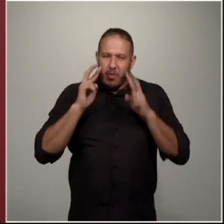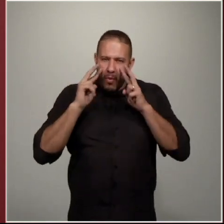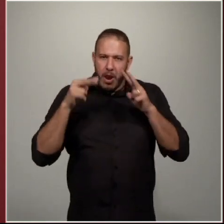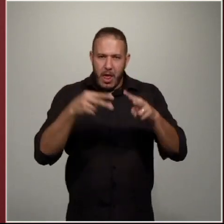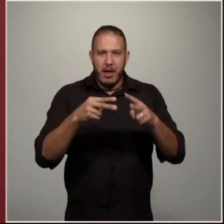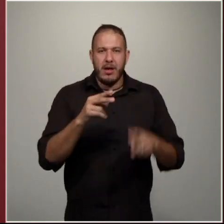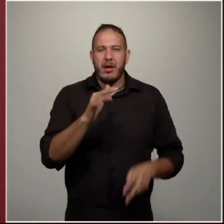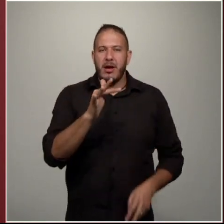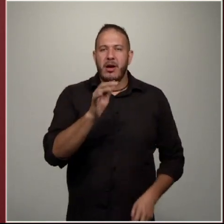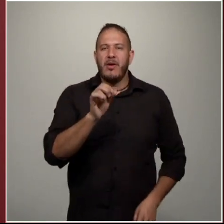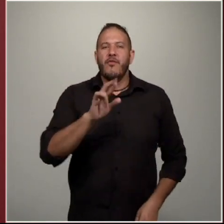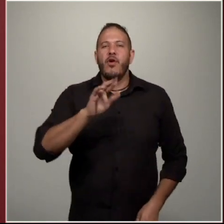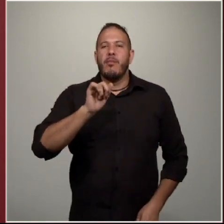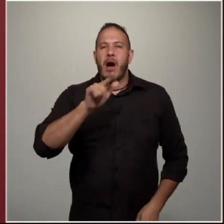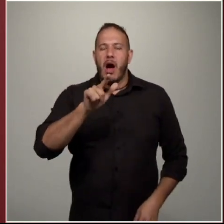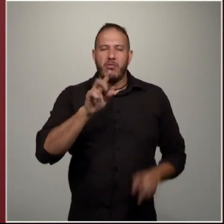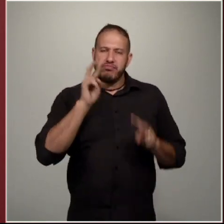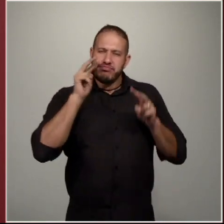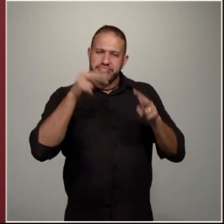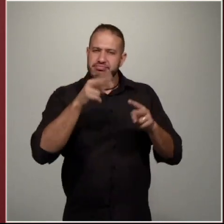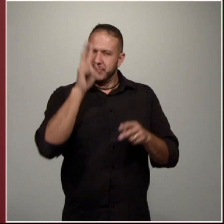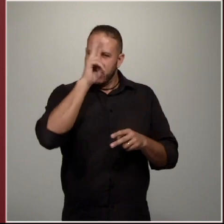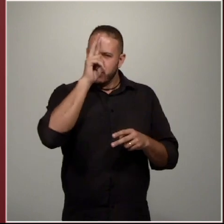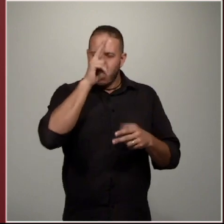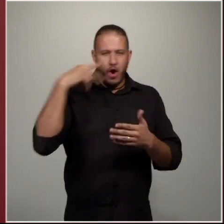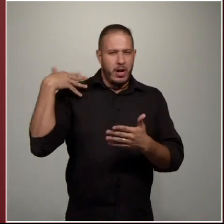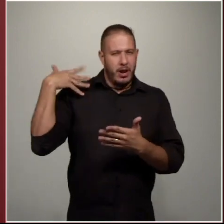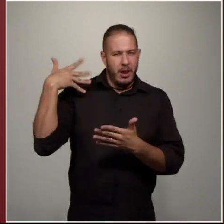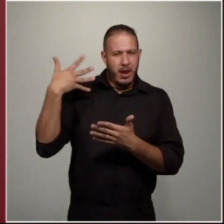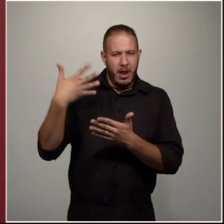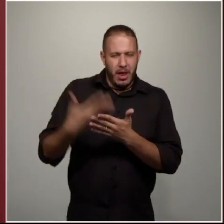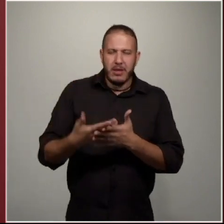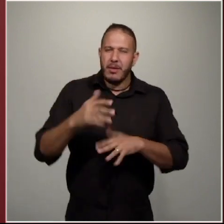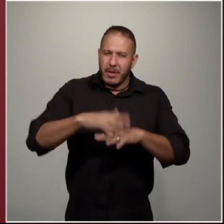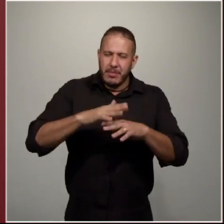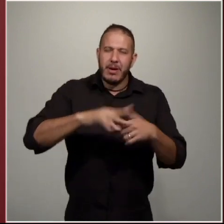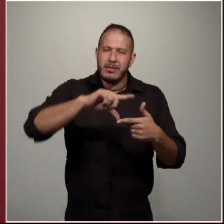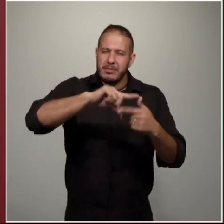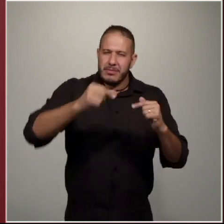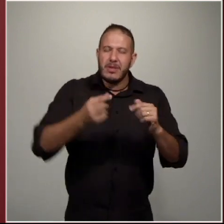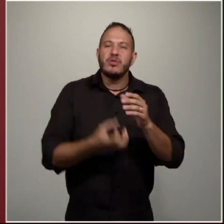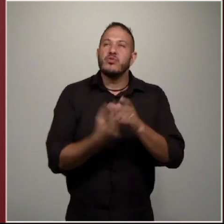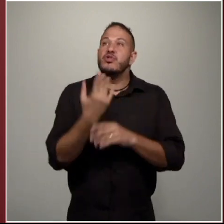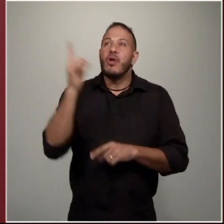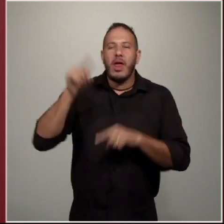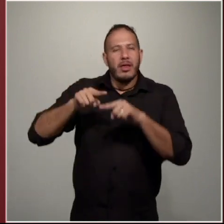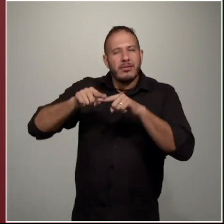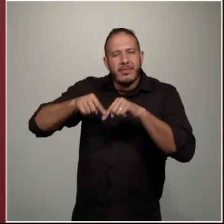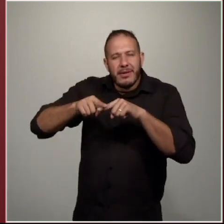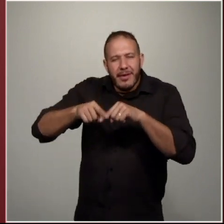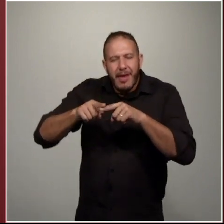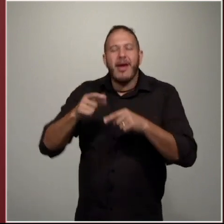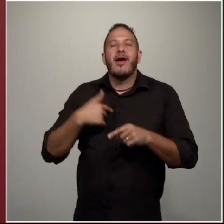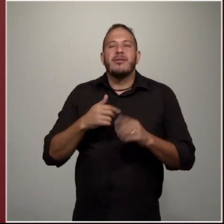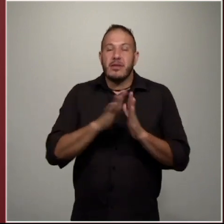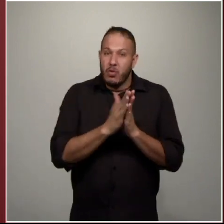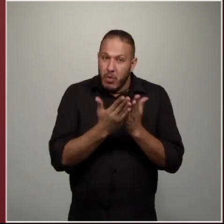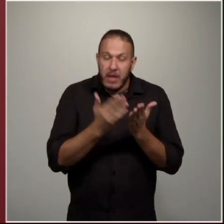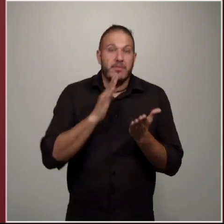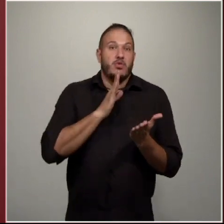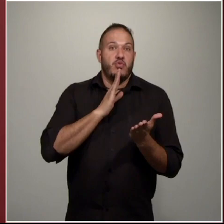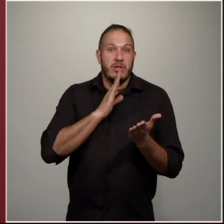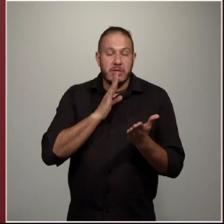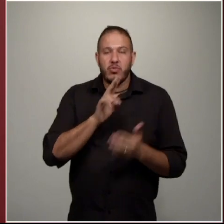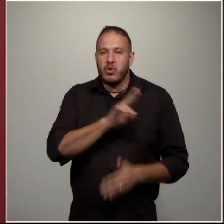formal é assim na história da matemática a geometria surgiu na grécia tem o livro bastante conhecido chama os